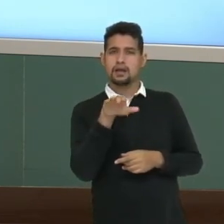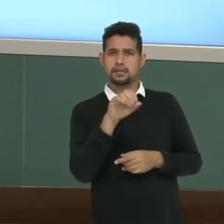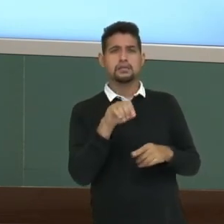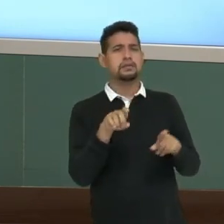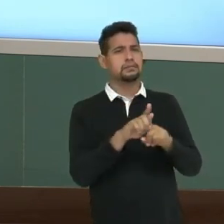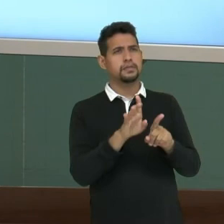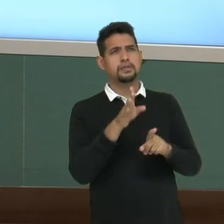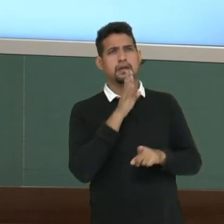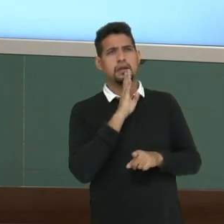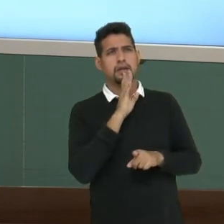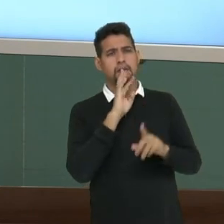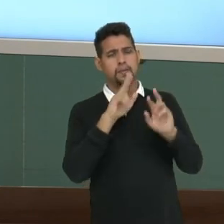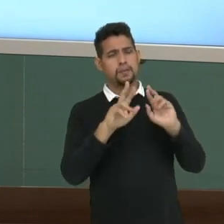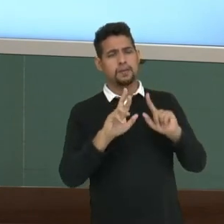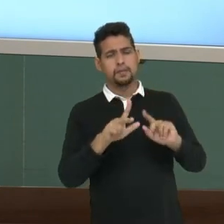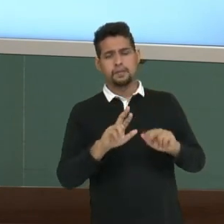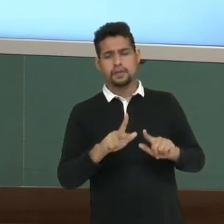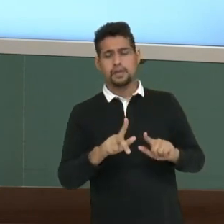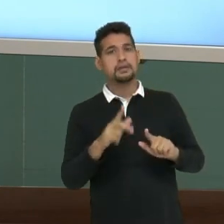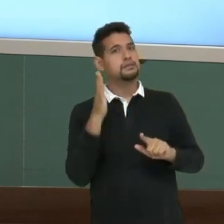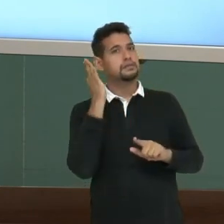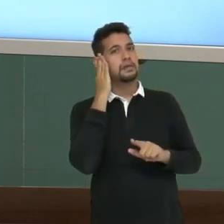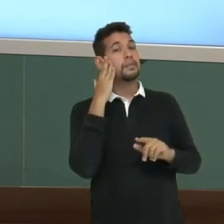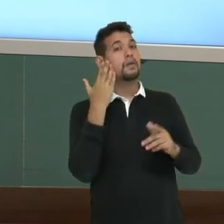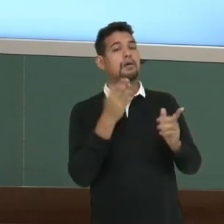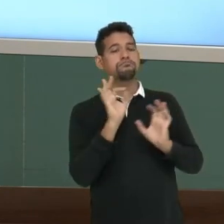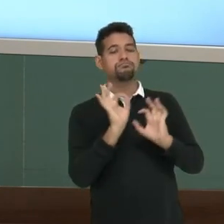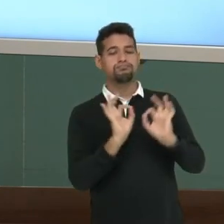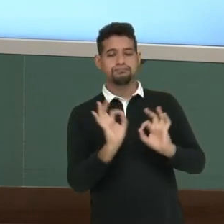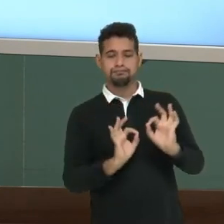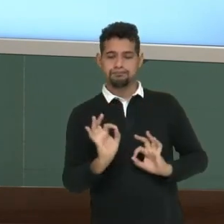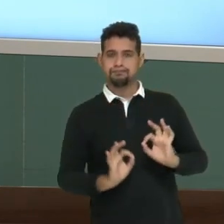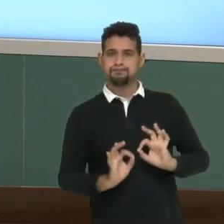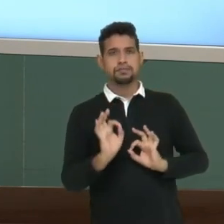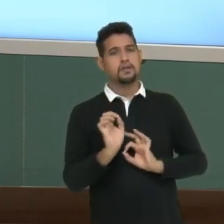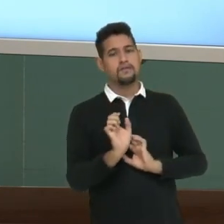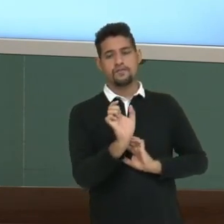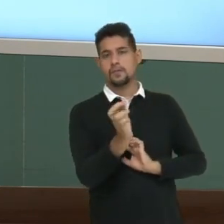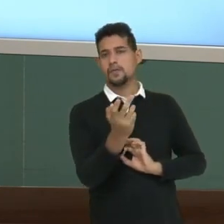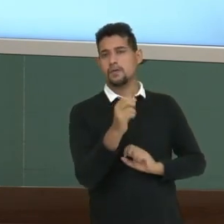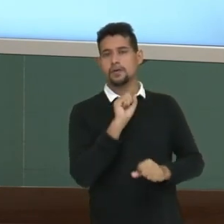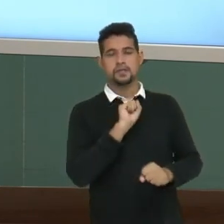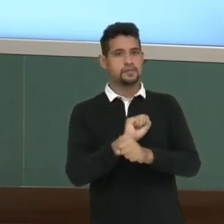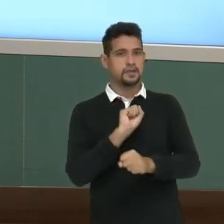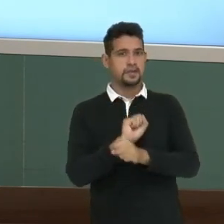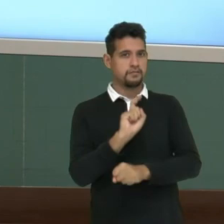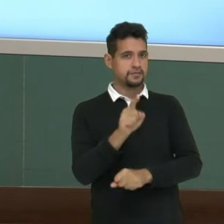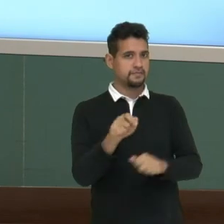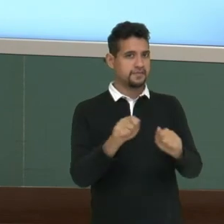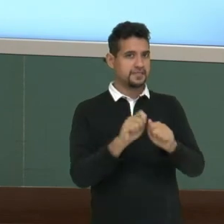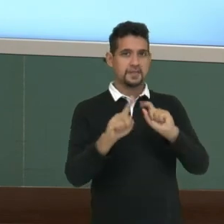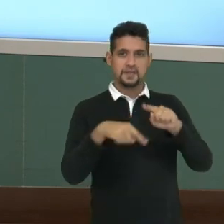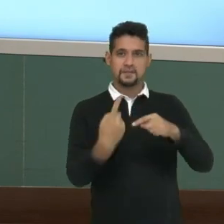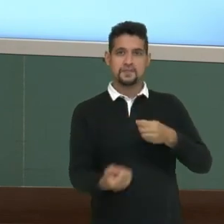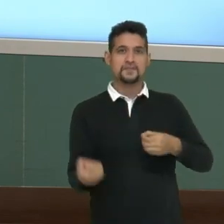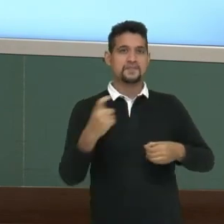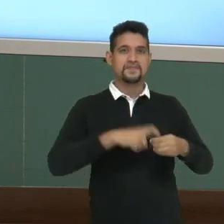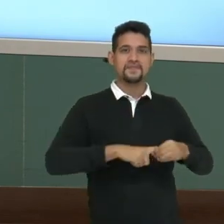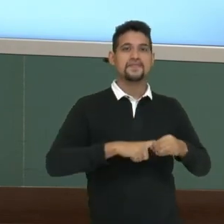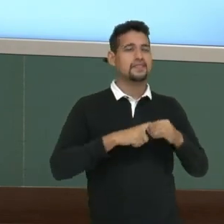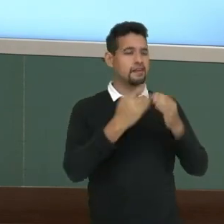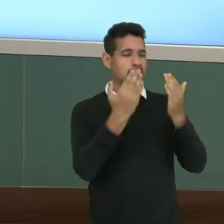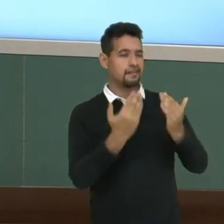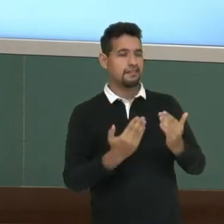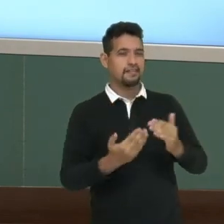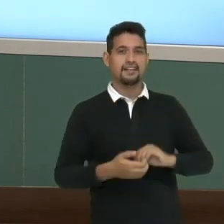a abscissa e estamos querendo saber a ordenada. Mesma forma, vou dar um tempinho para vocês resolverem e já voltamos a